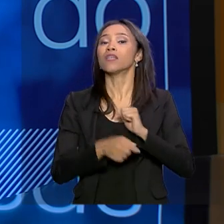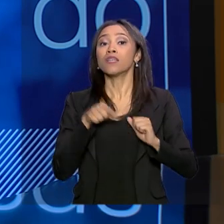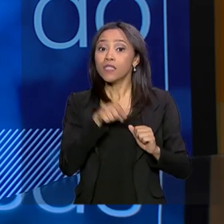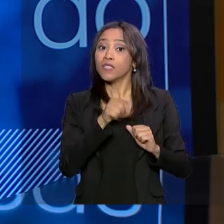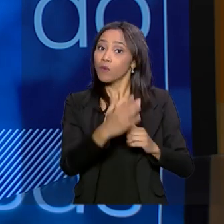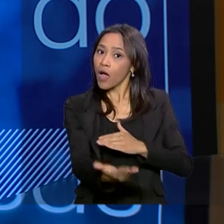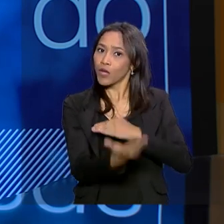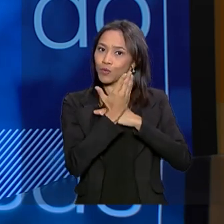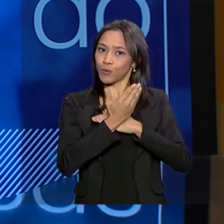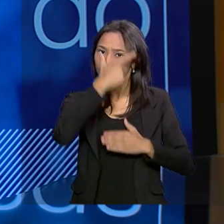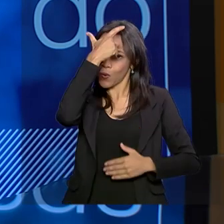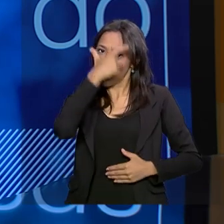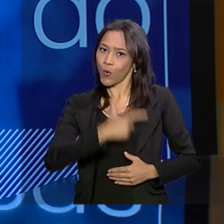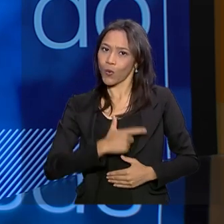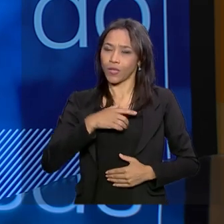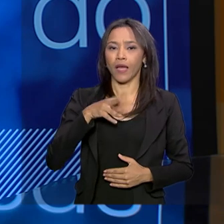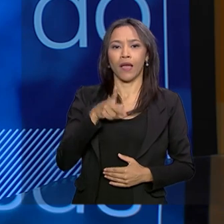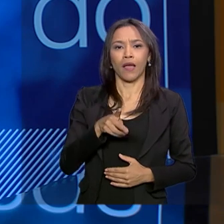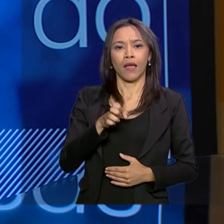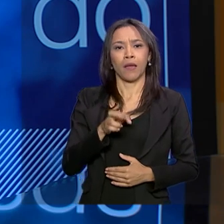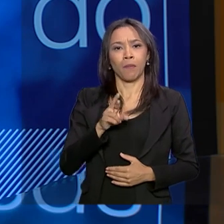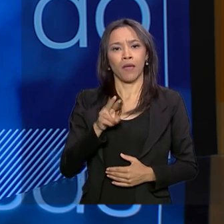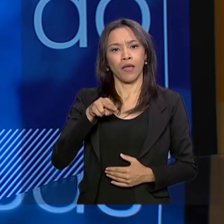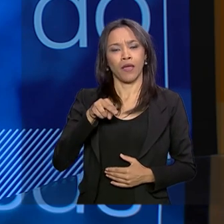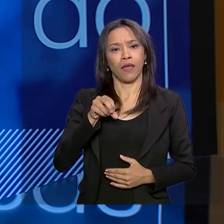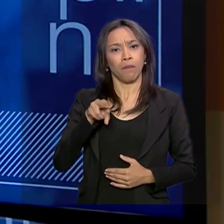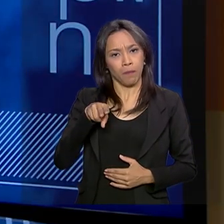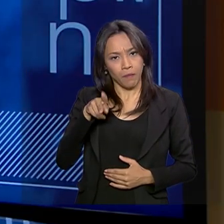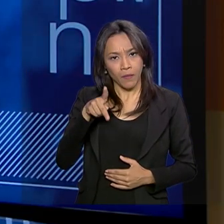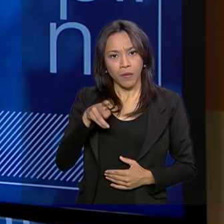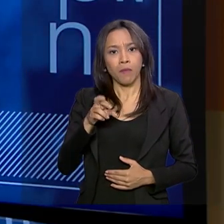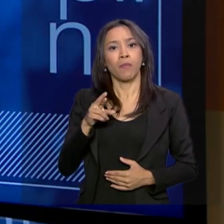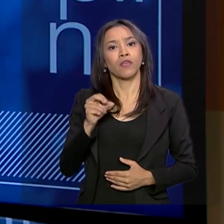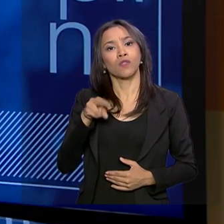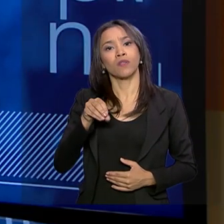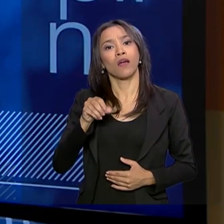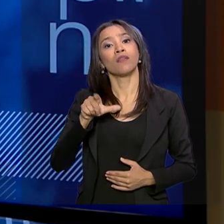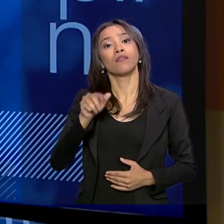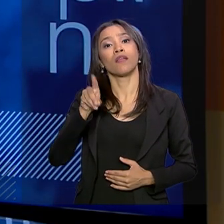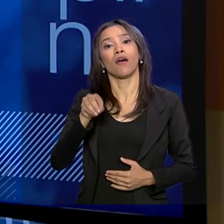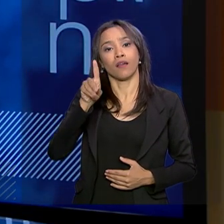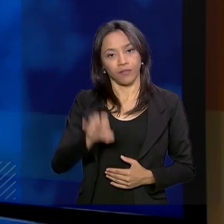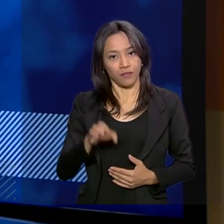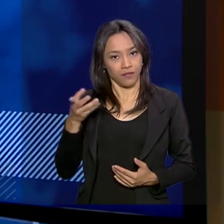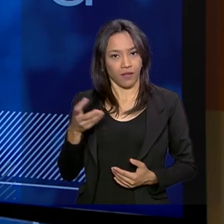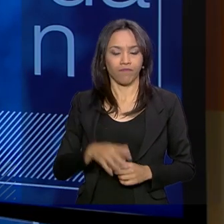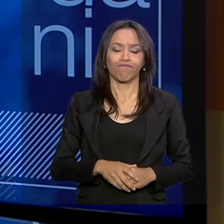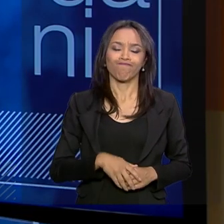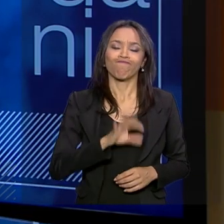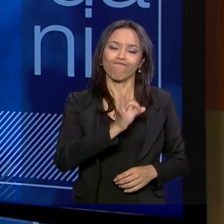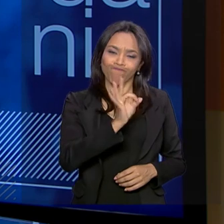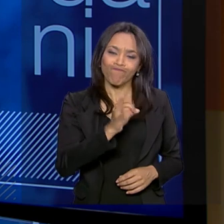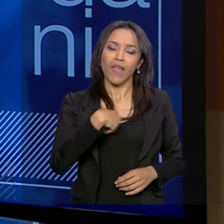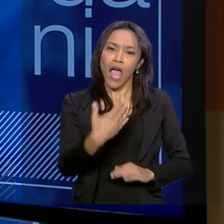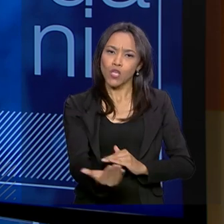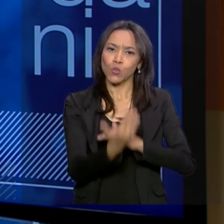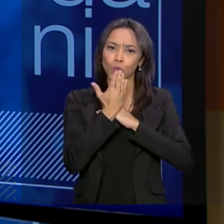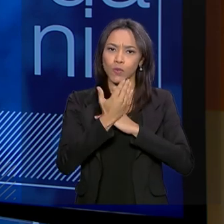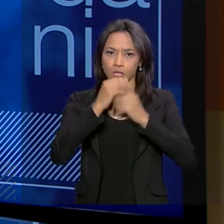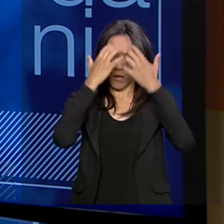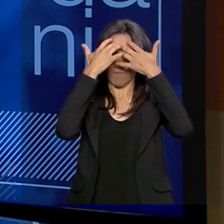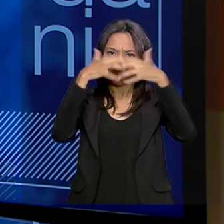da personalidade do senhor? O que o senhor destacaria disso? Não tem dúvida que o esporte ele é um fator importante na formação do